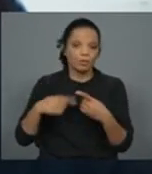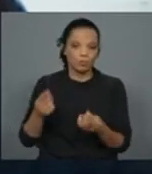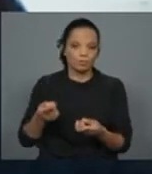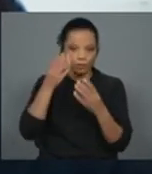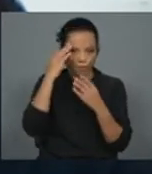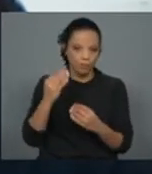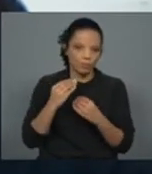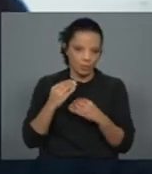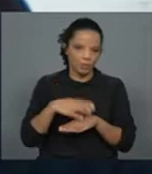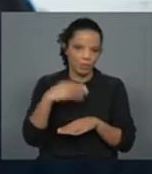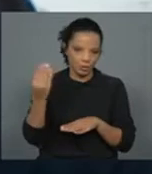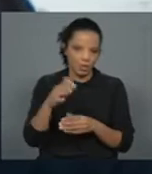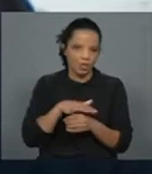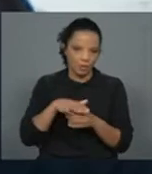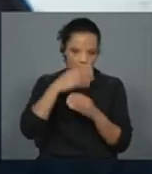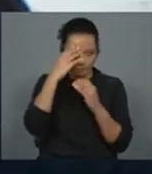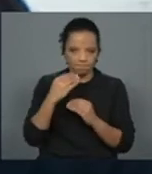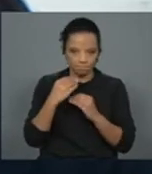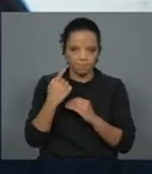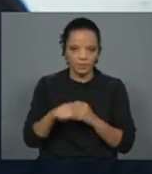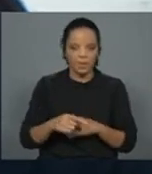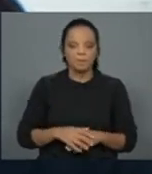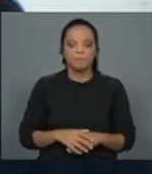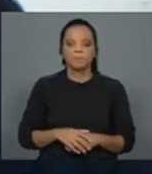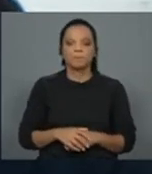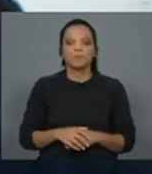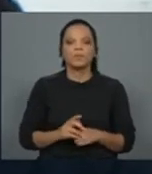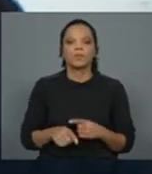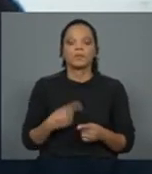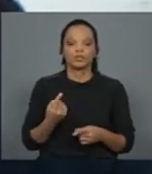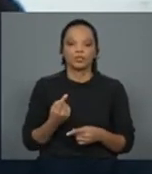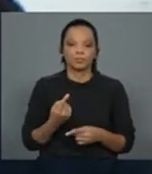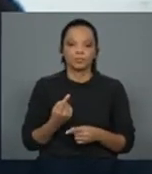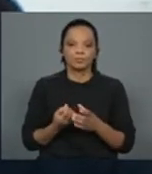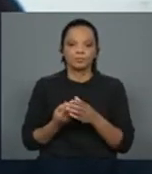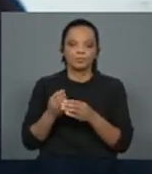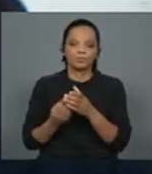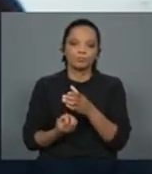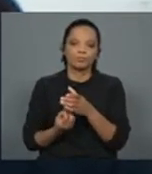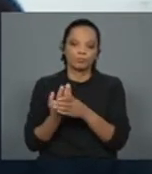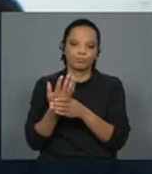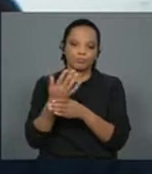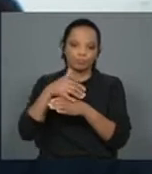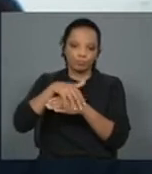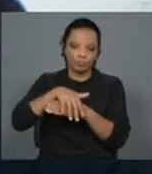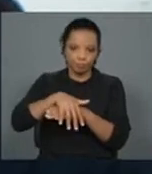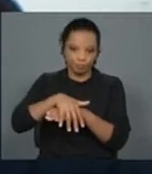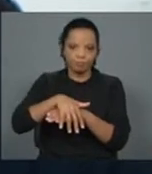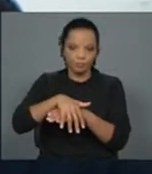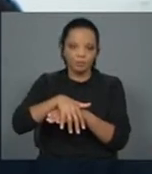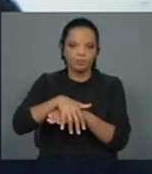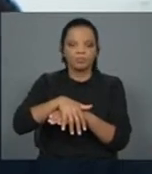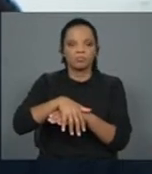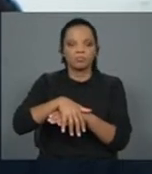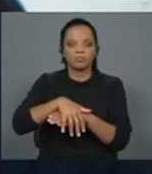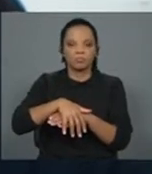formação nessa área. E quando da erupção dos Capelinhos, a erupção dos Capelinhos durou cerca